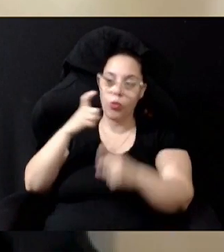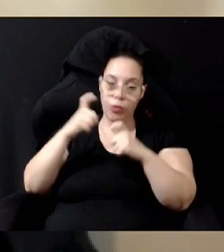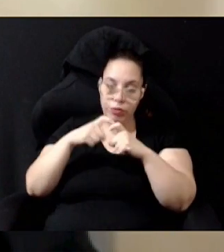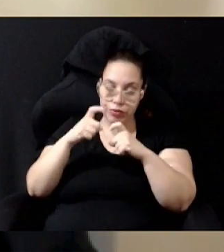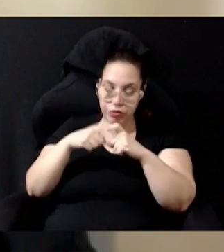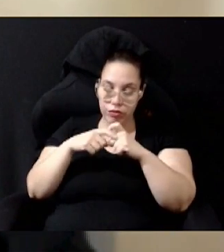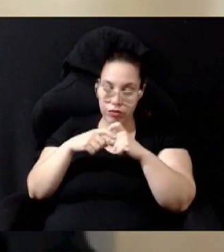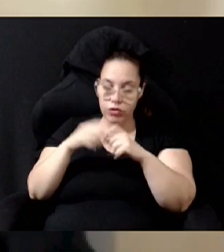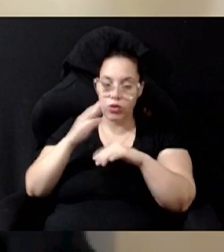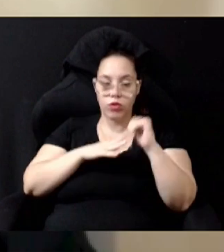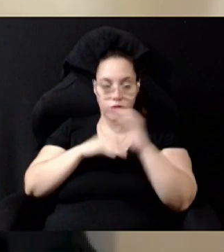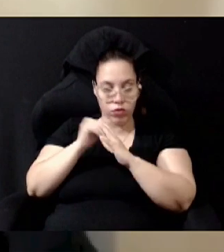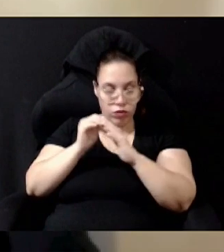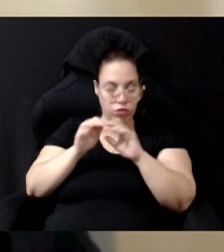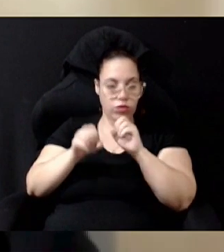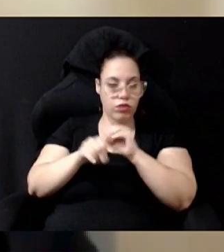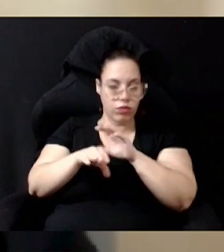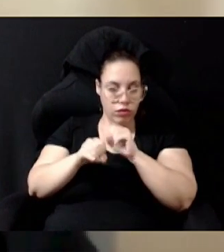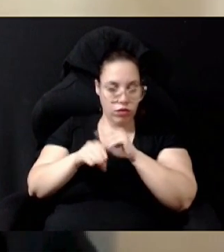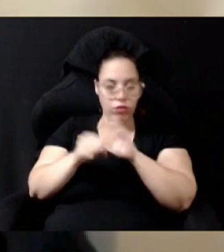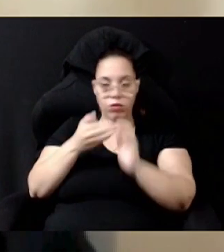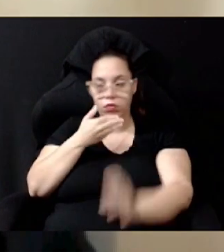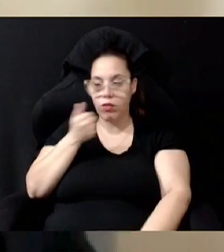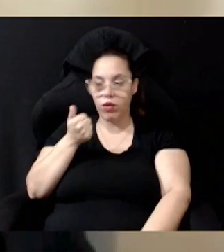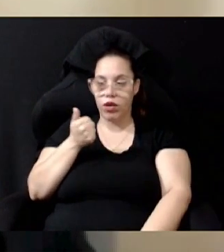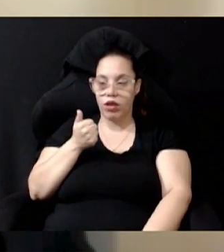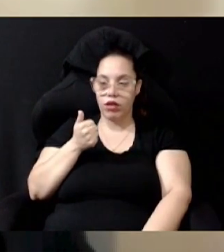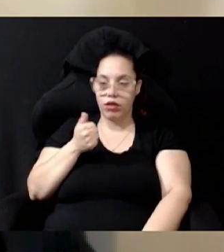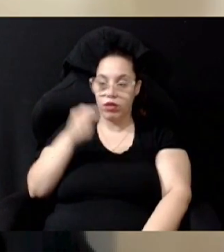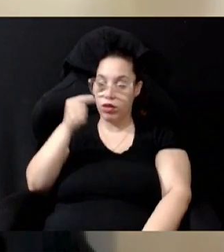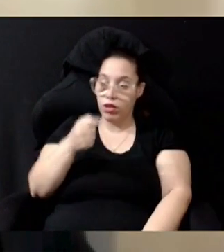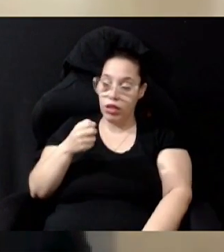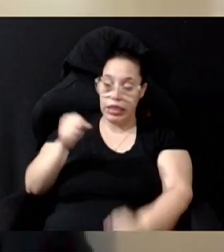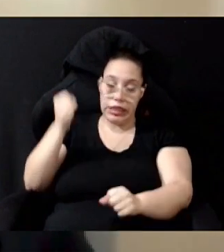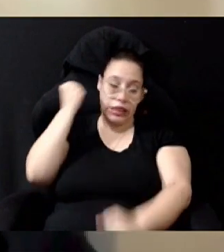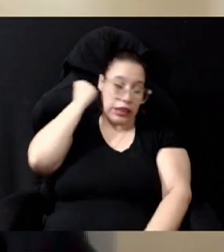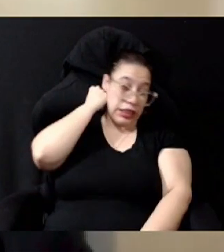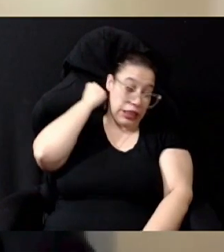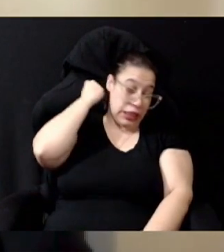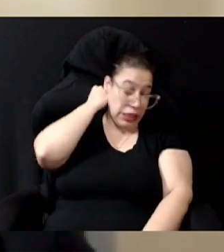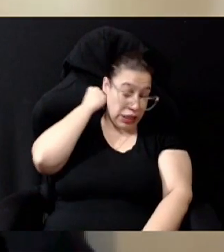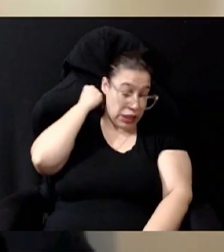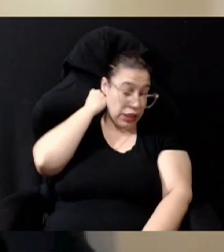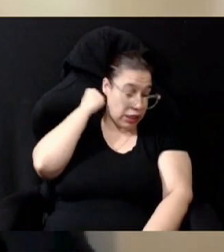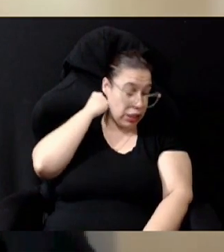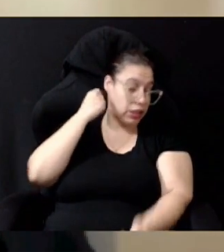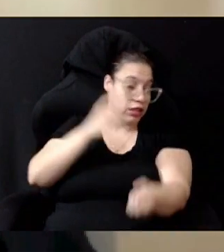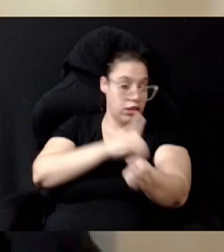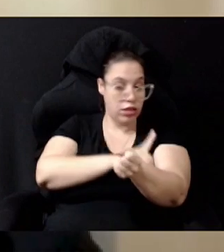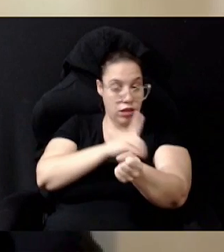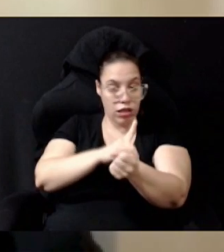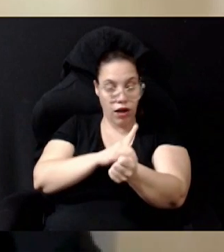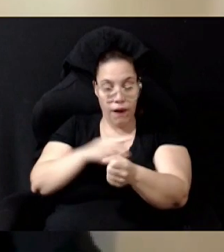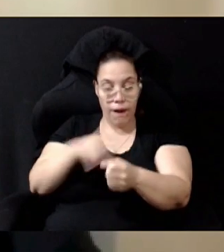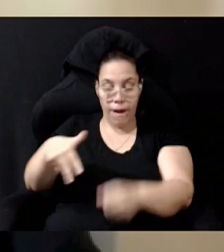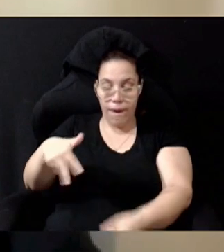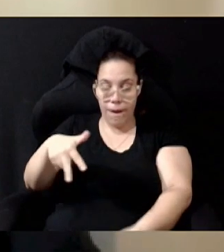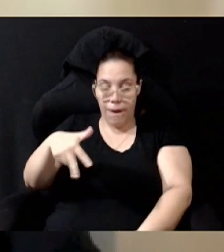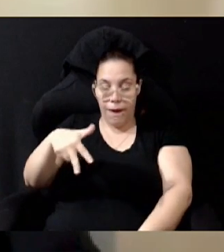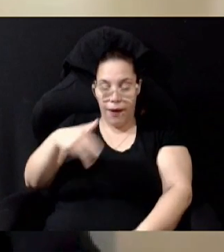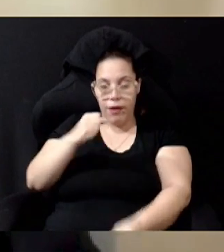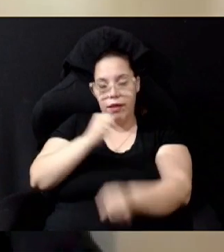te orienta e que melhora, você vai melhorar esse estresse orgânico provocado pelo diabetes e vai melhorar as pernas inquietas.